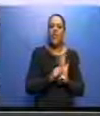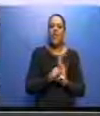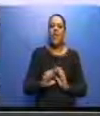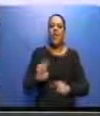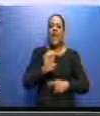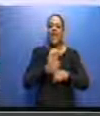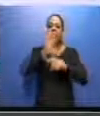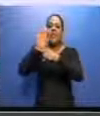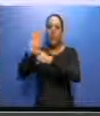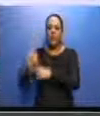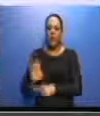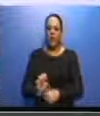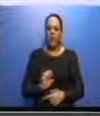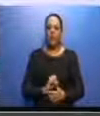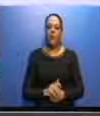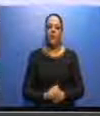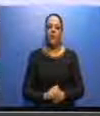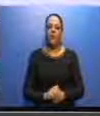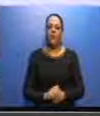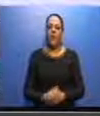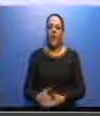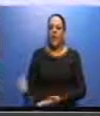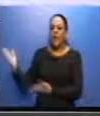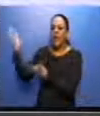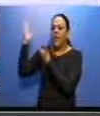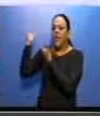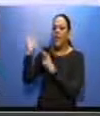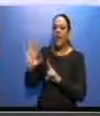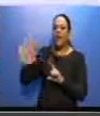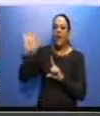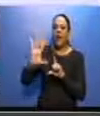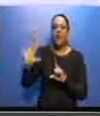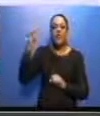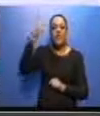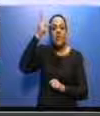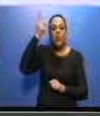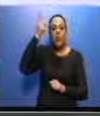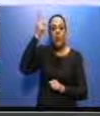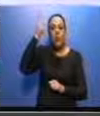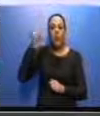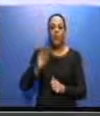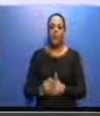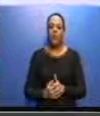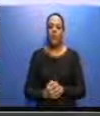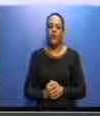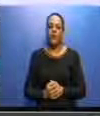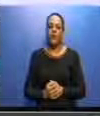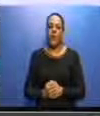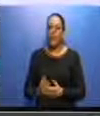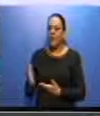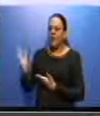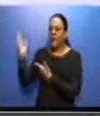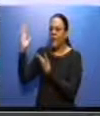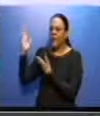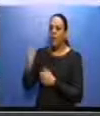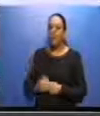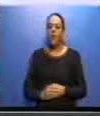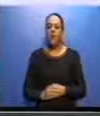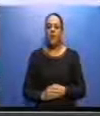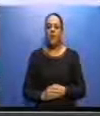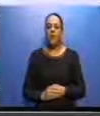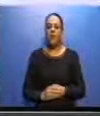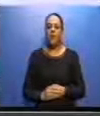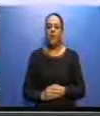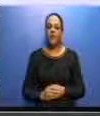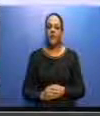é nós temos aqui a imagem da região metropolitana de são paulo a gente observa que o município de são paulo e